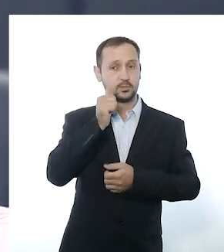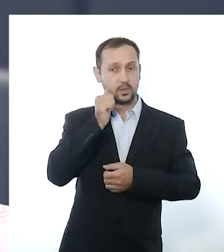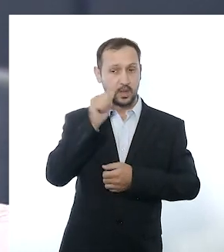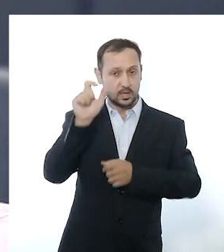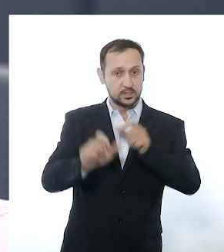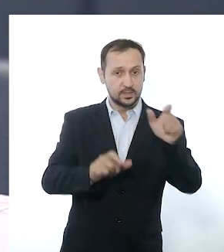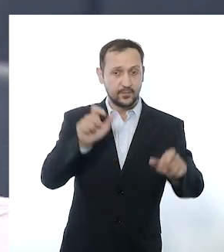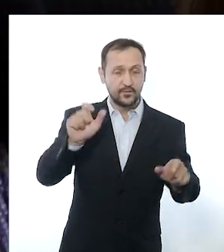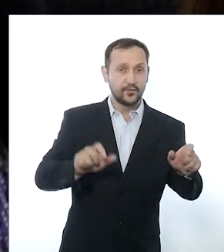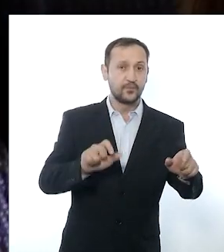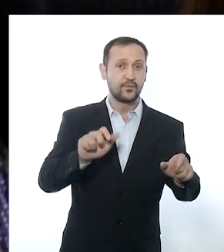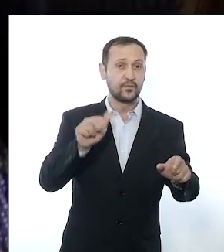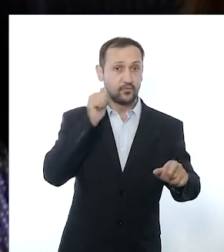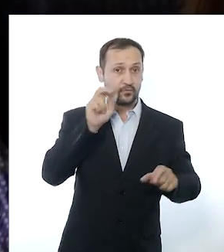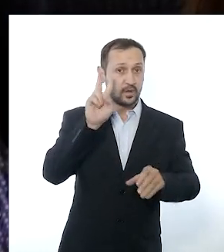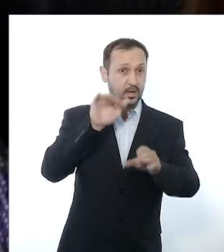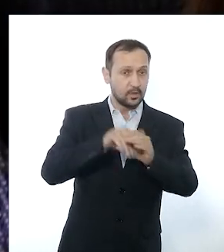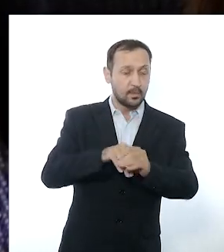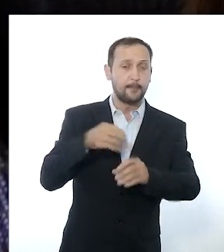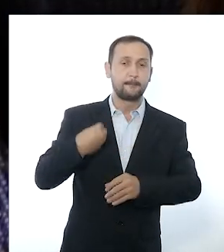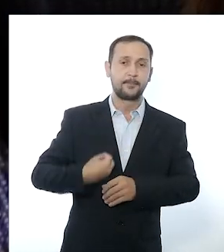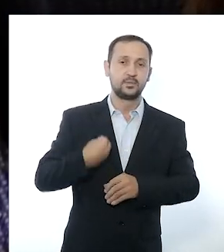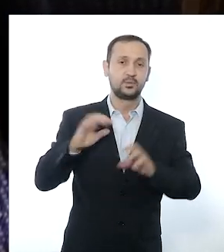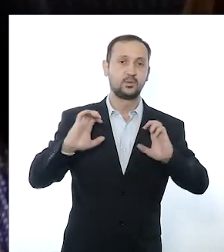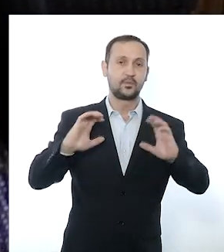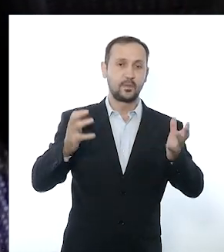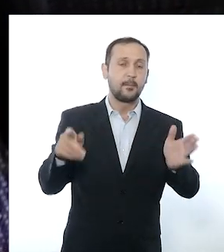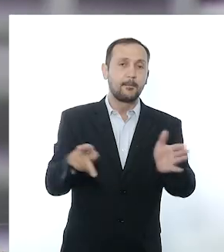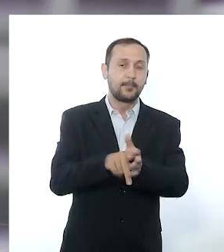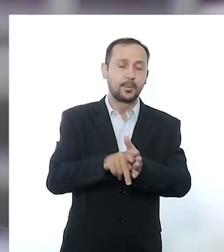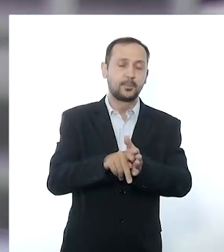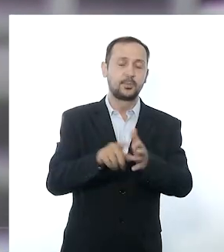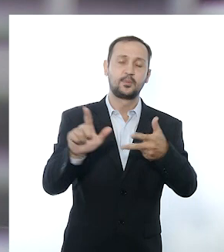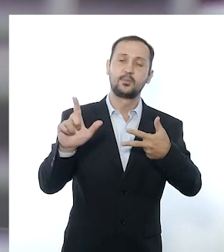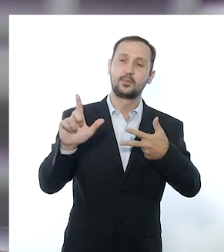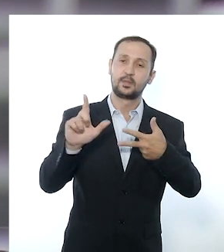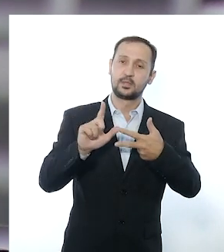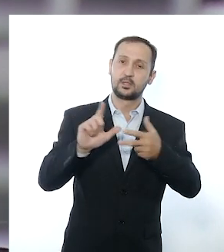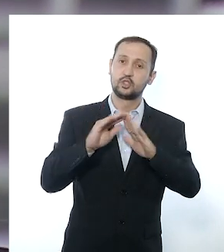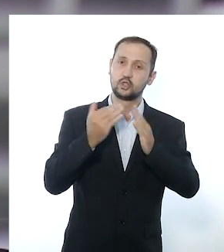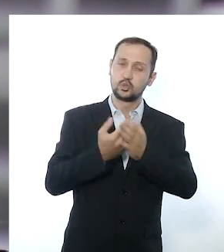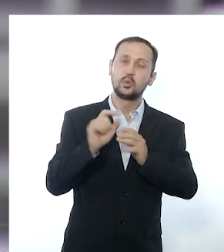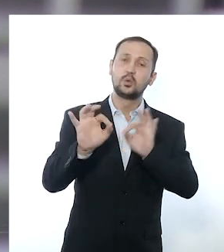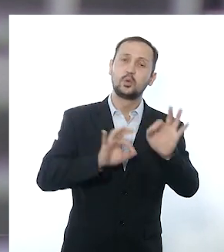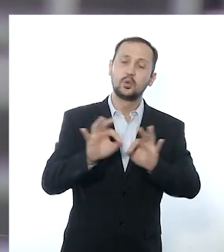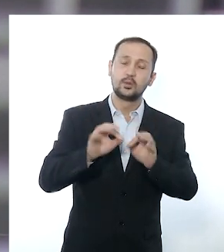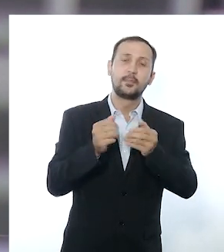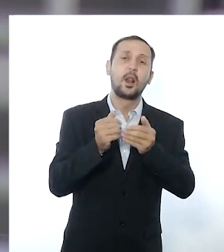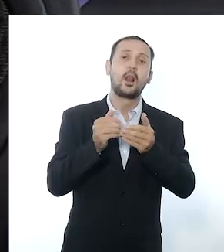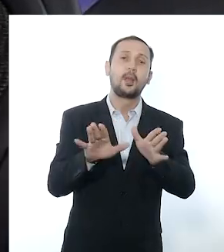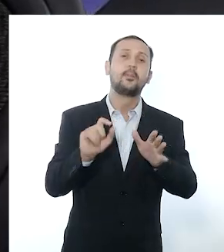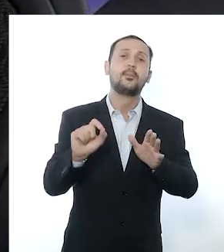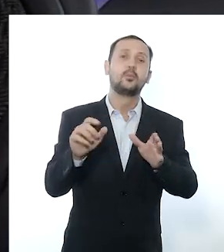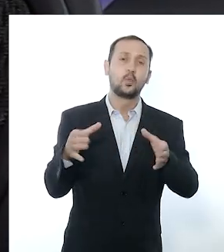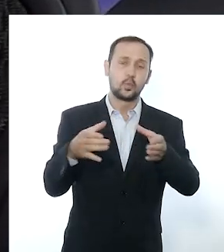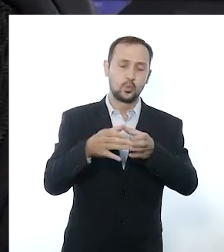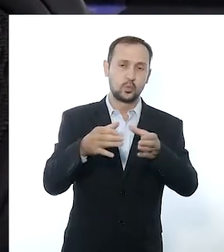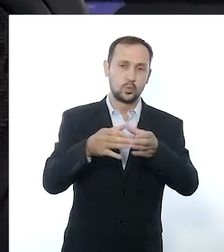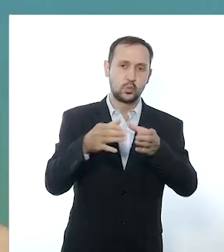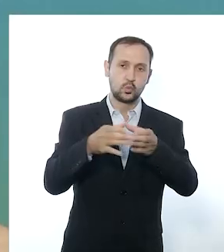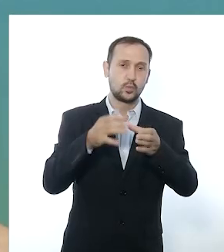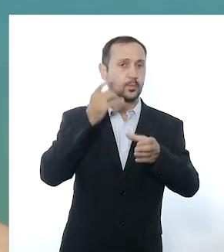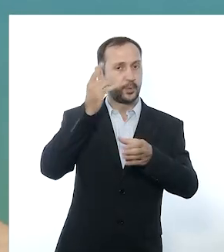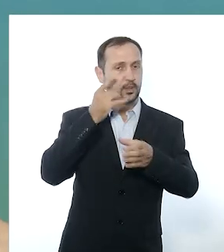estado participaram de um evento realizado pela Escola do Legislativo, que também serviu para o lançamento da Frente Parlamentar em Defesa da